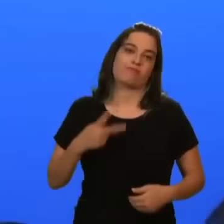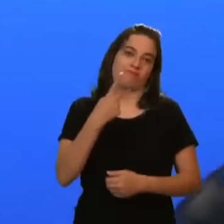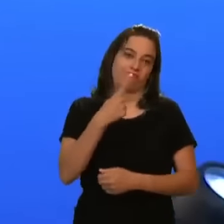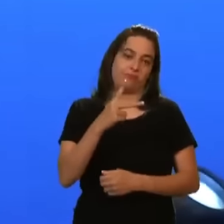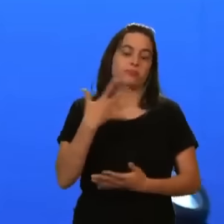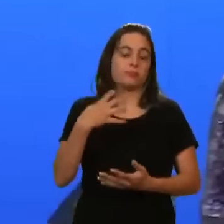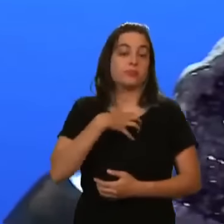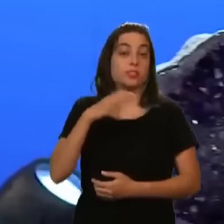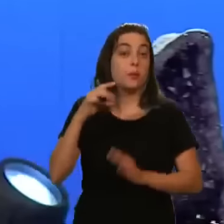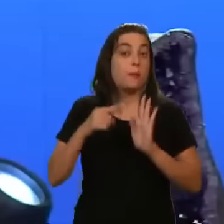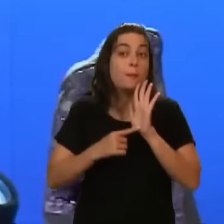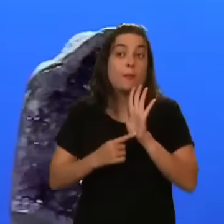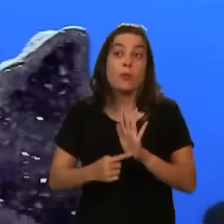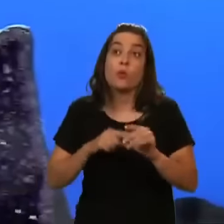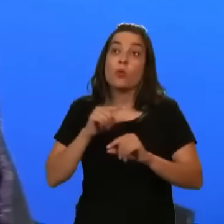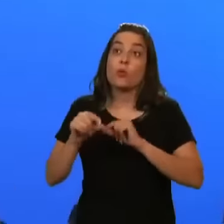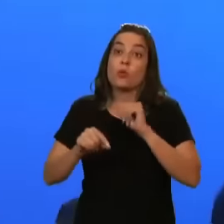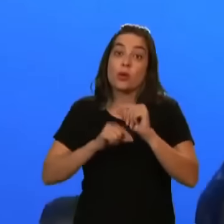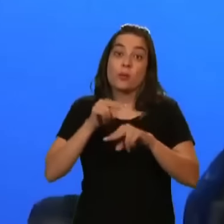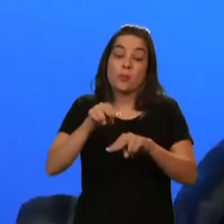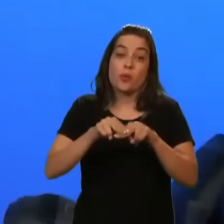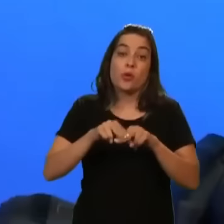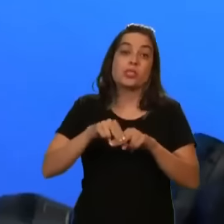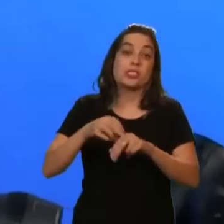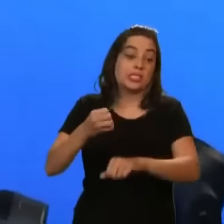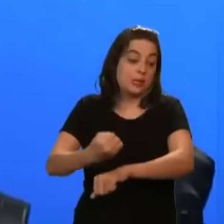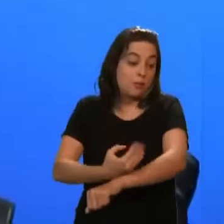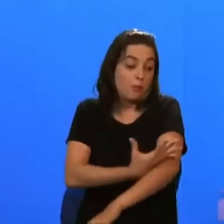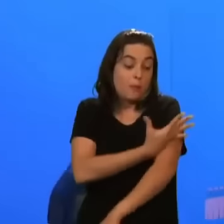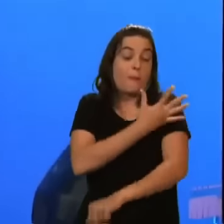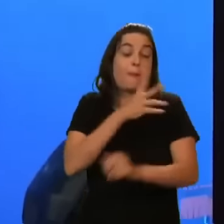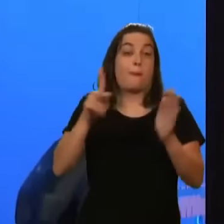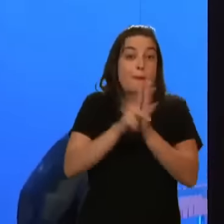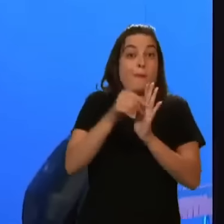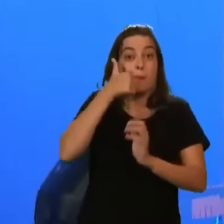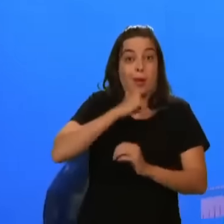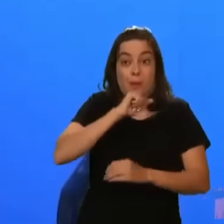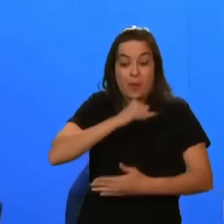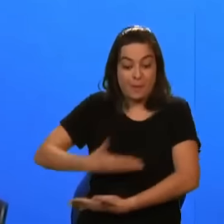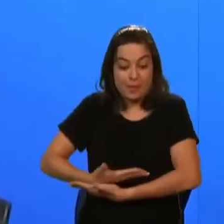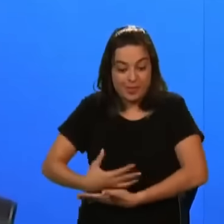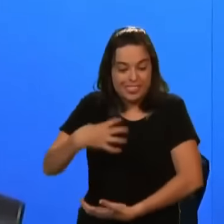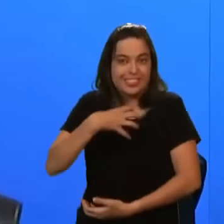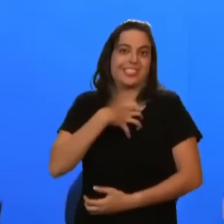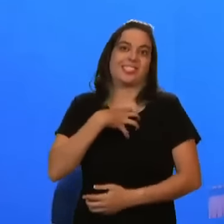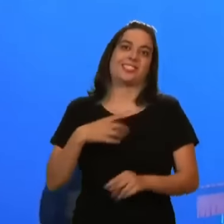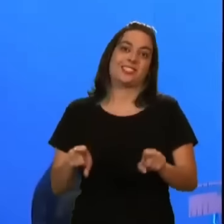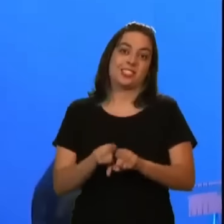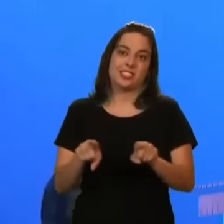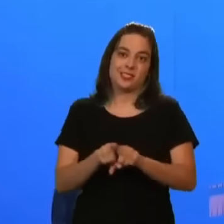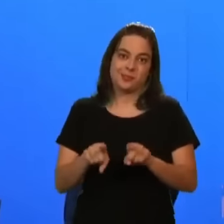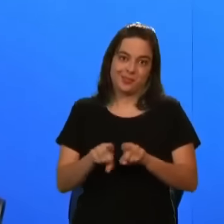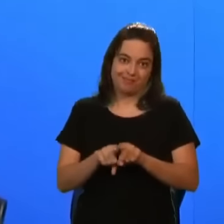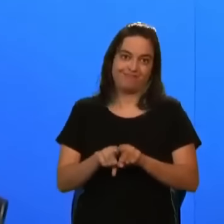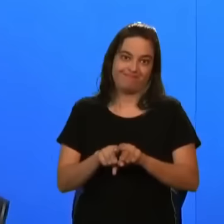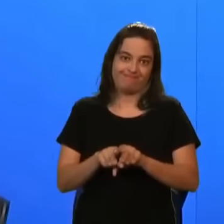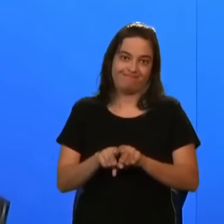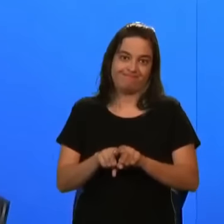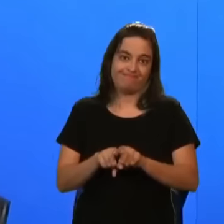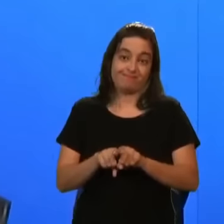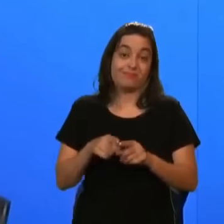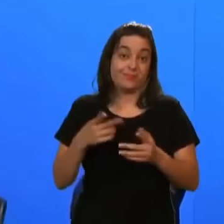a ciência já comprova que ele é formado a partir do sistema nervoso da mãe. Então, o que a sua mãe sentia passou para você.